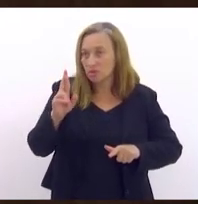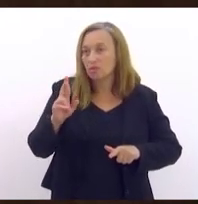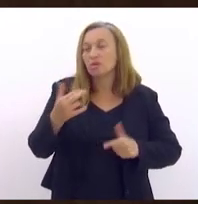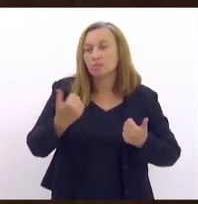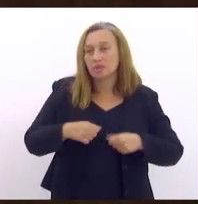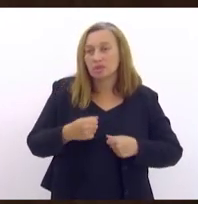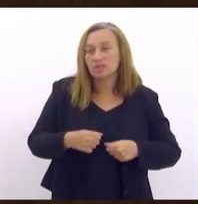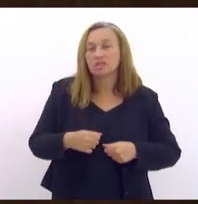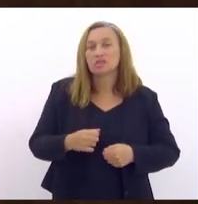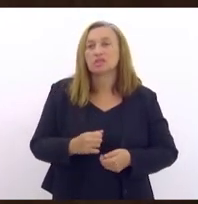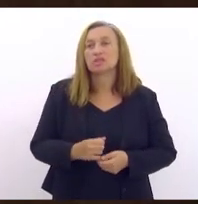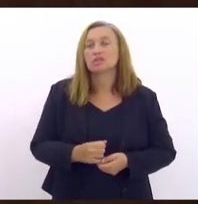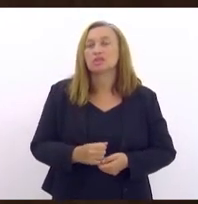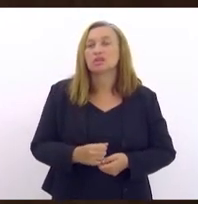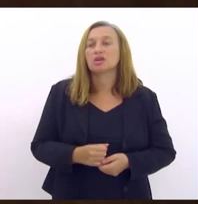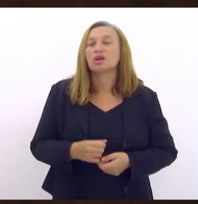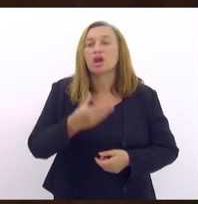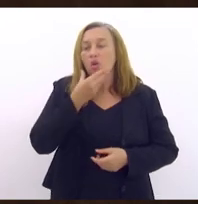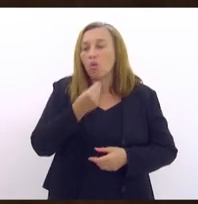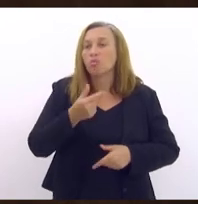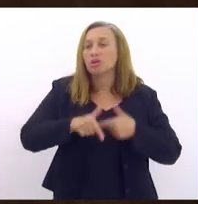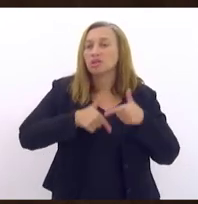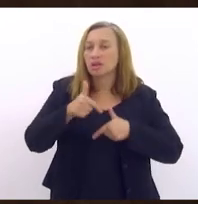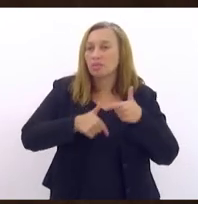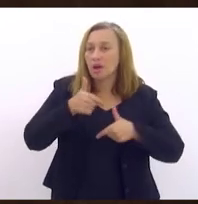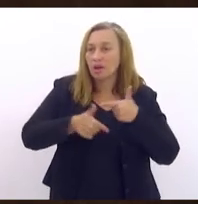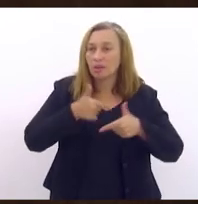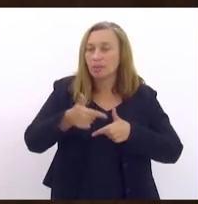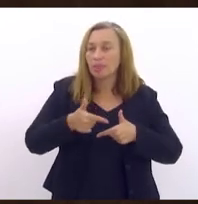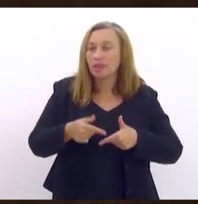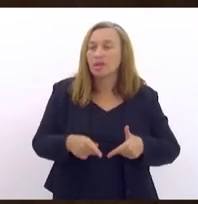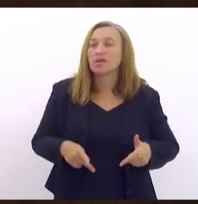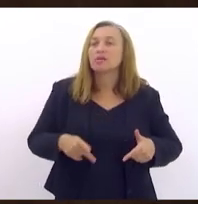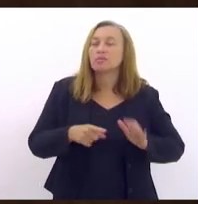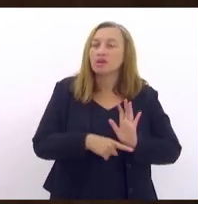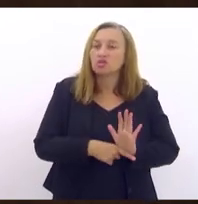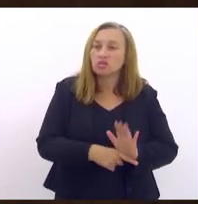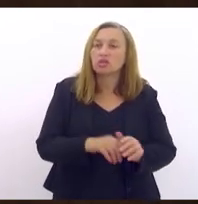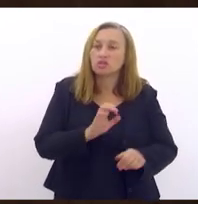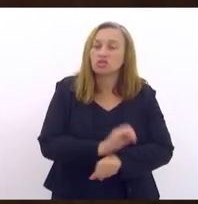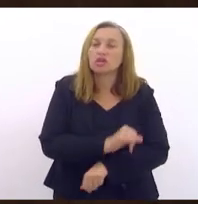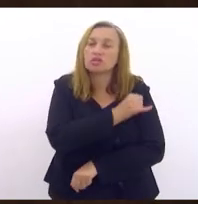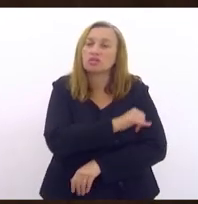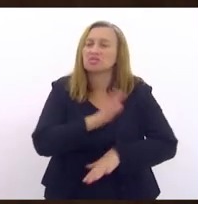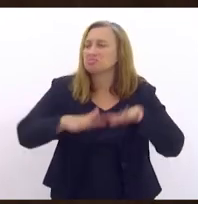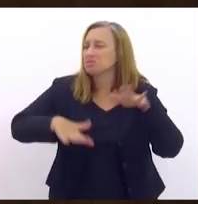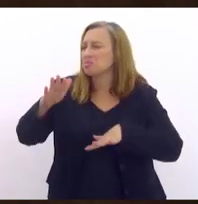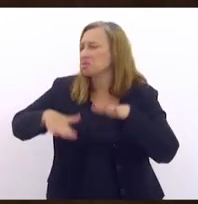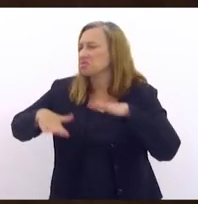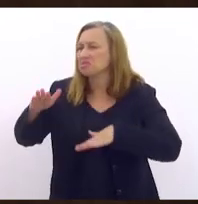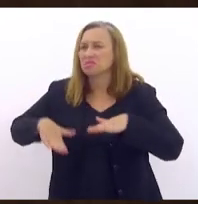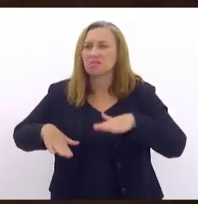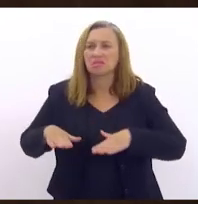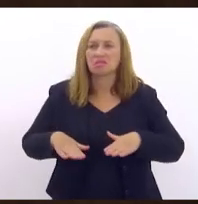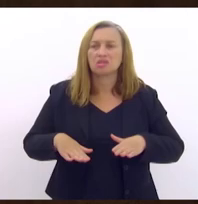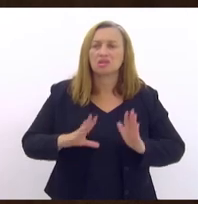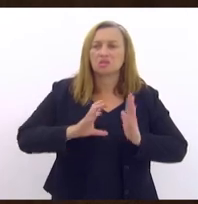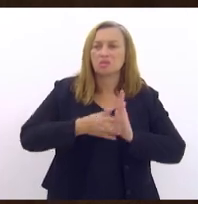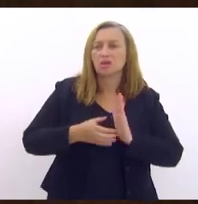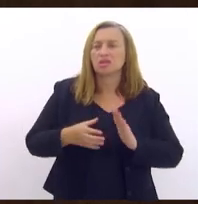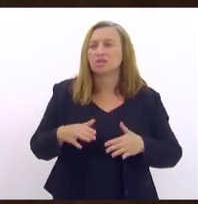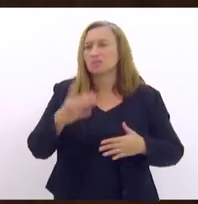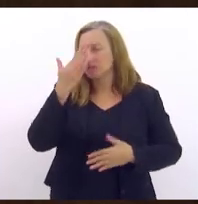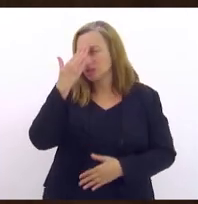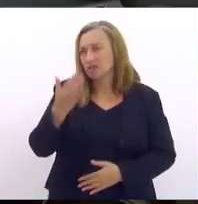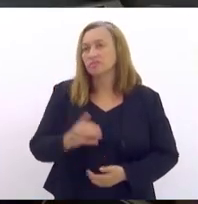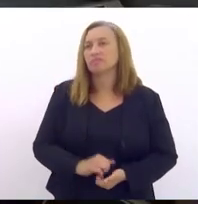estar, porque é um homem que trabalha pelo Estado do Rio de Janeiro, independentemente de coloração partidária. Muito